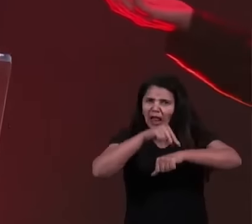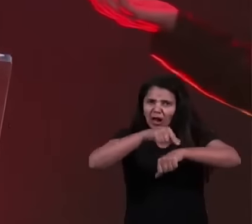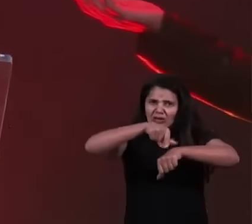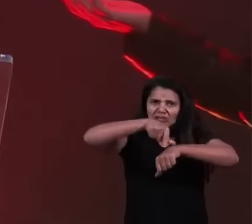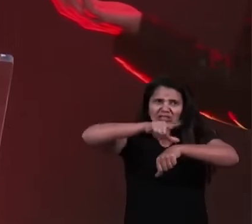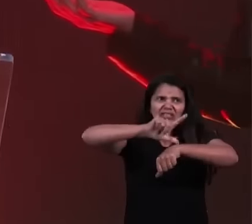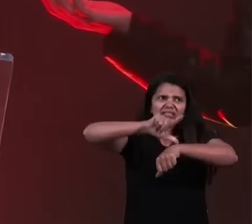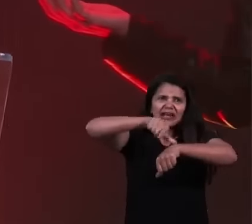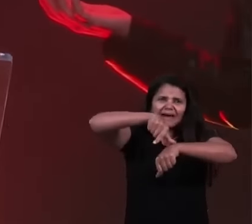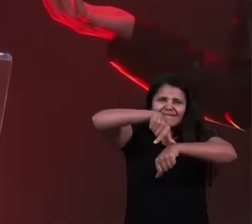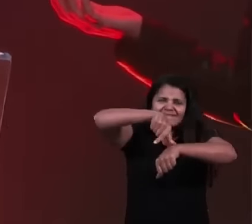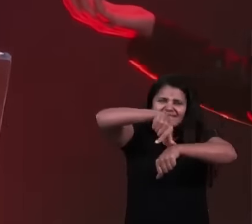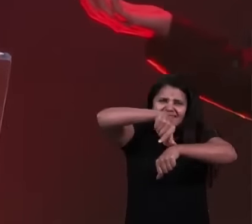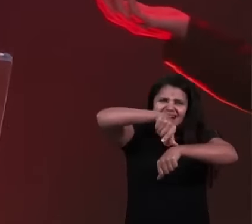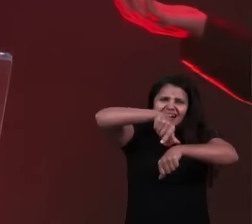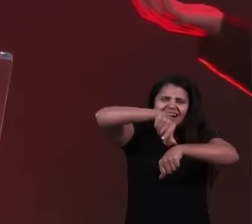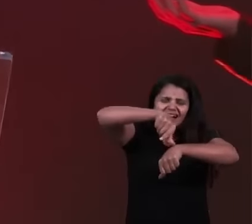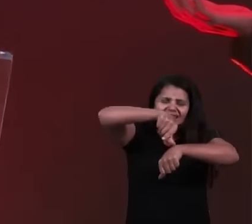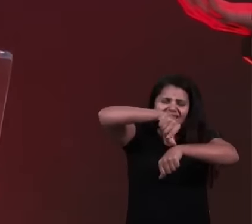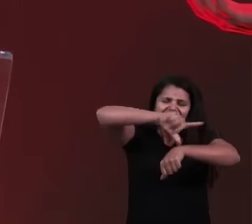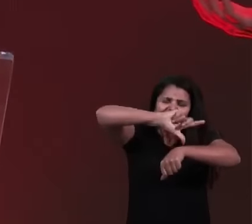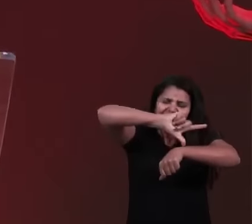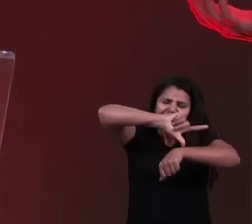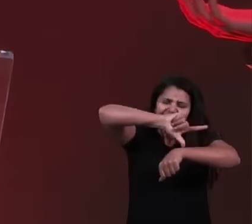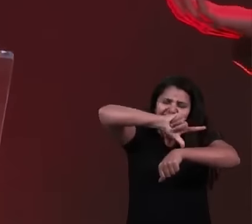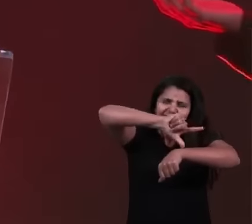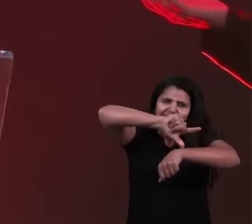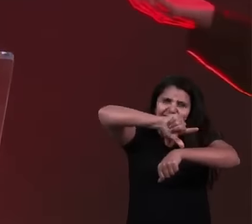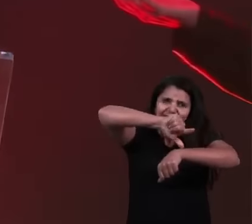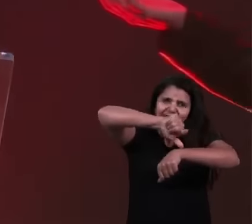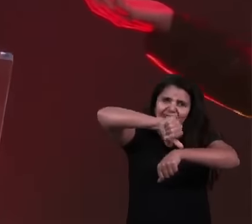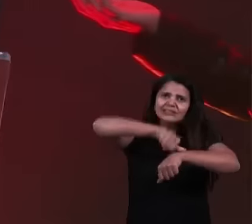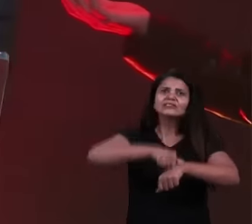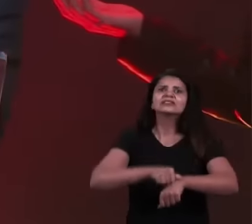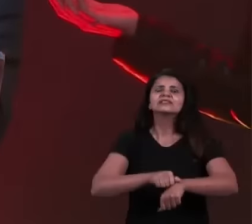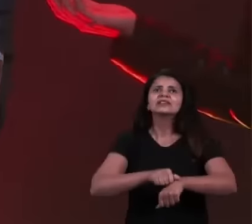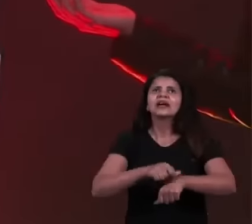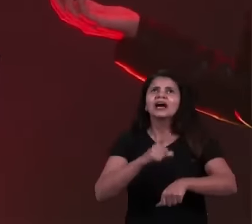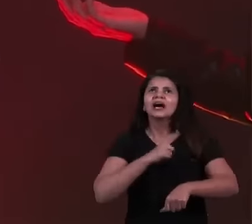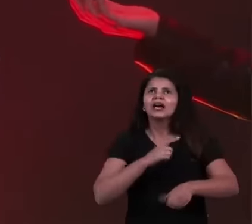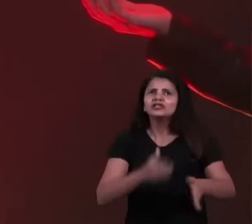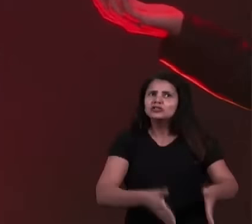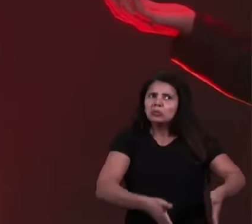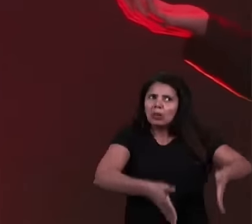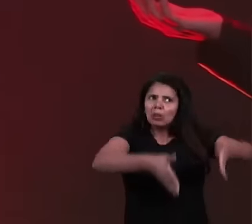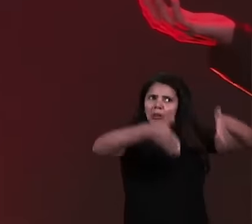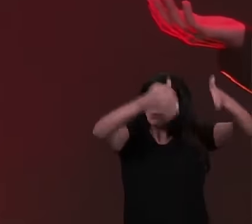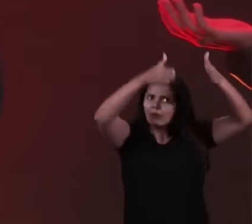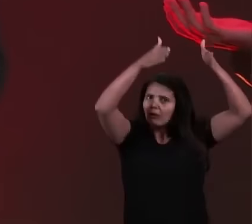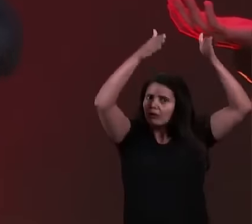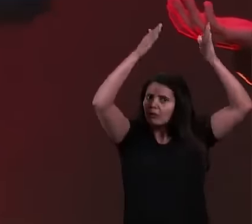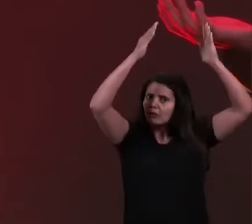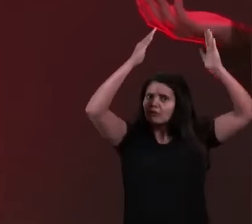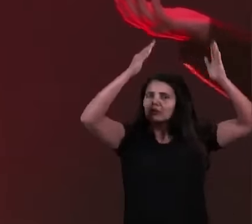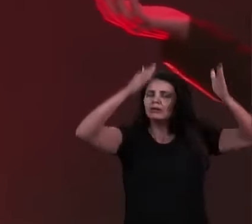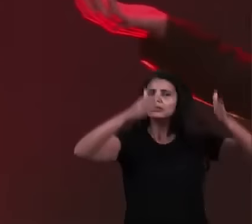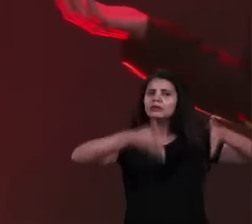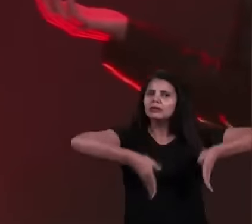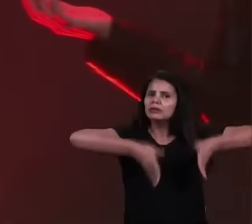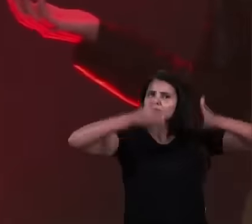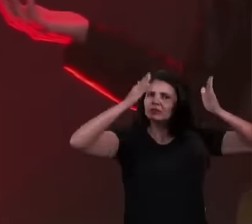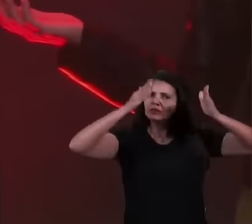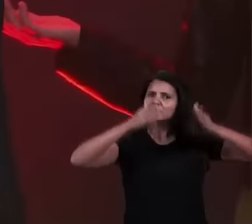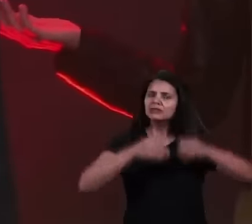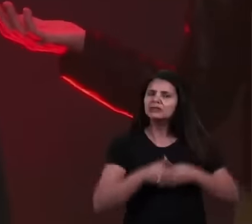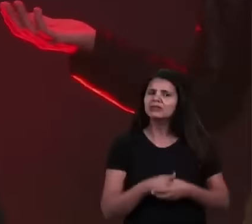atrasasse o fim do mundo ou adiantasse o fim do mundo. E havia uma torre que